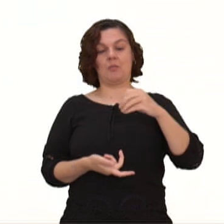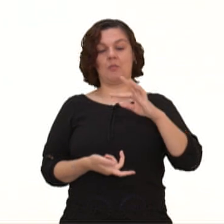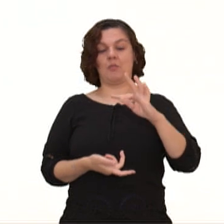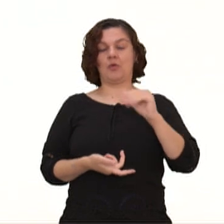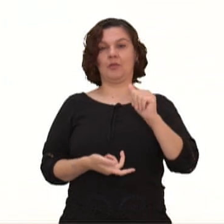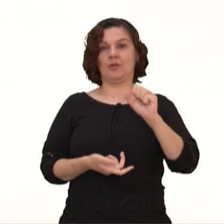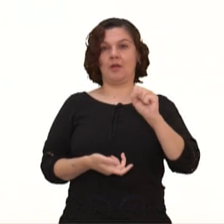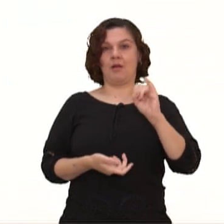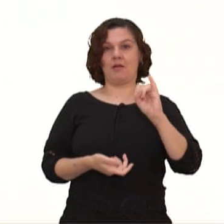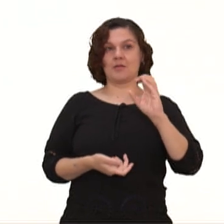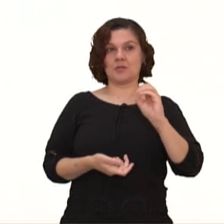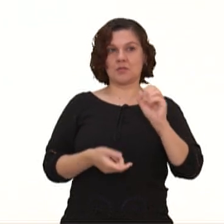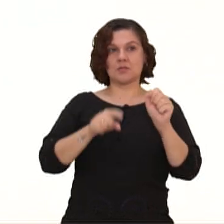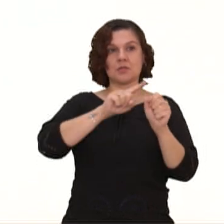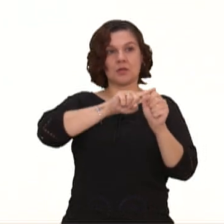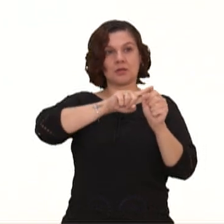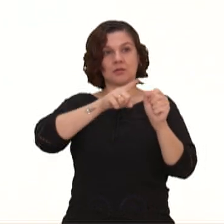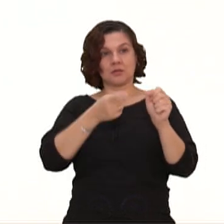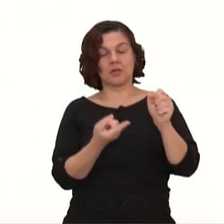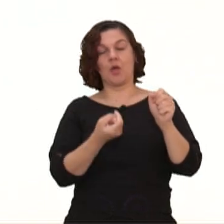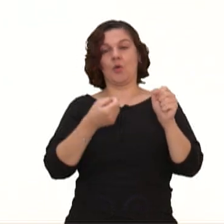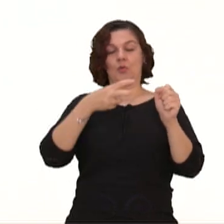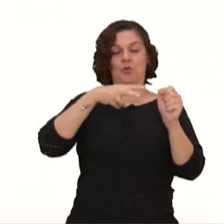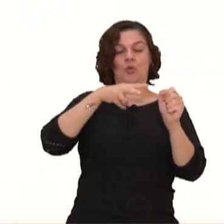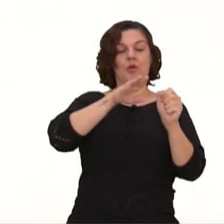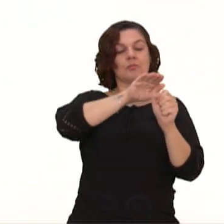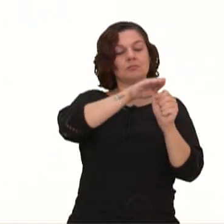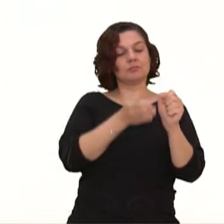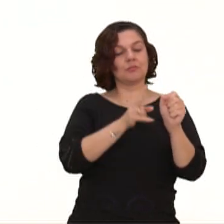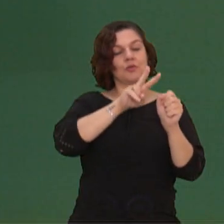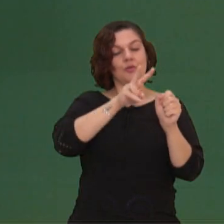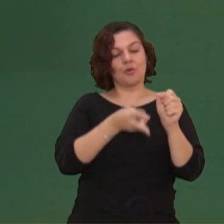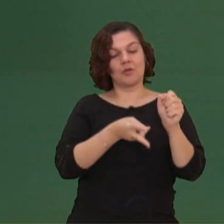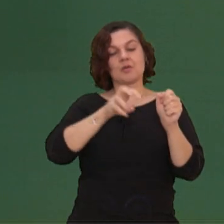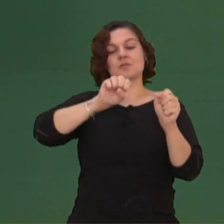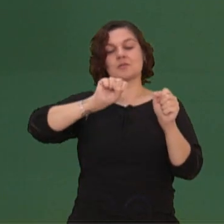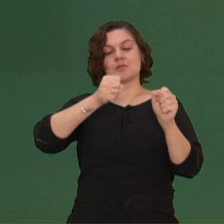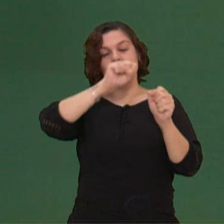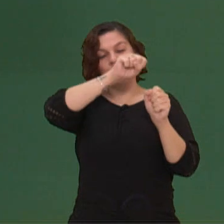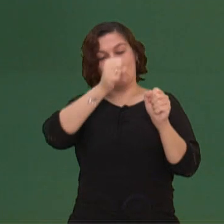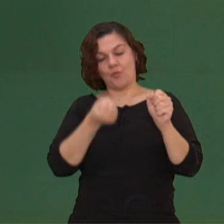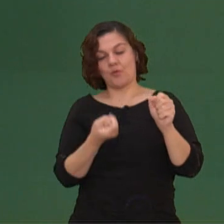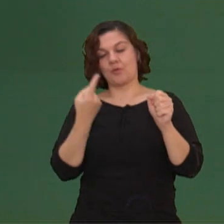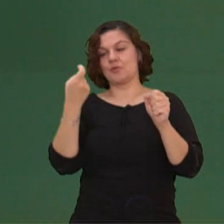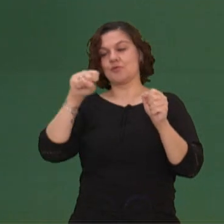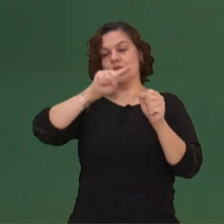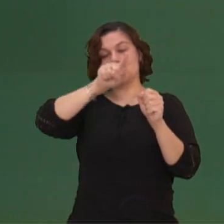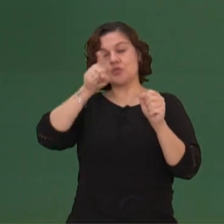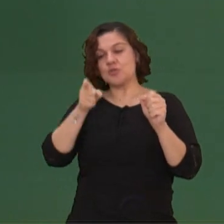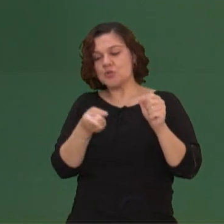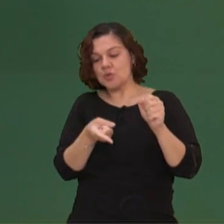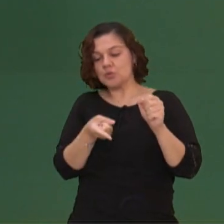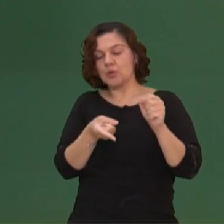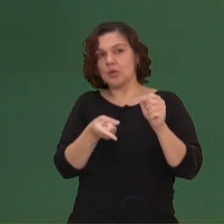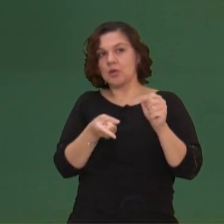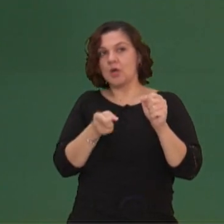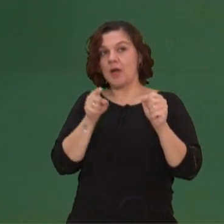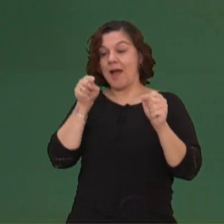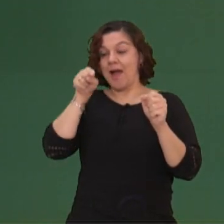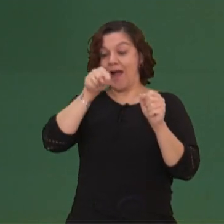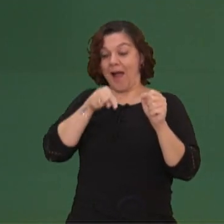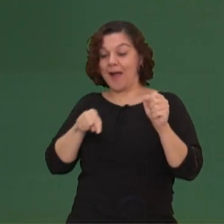prótons, primeira camada 2, 8, 18, aqui